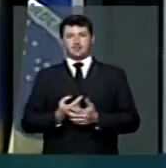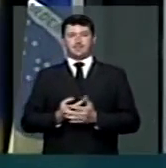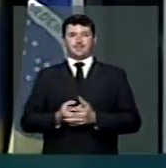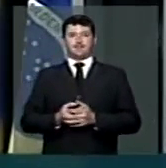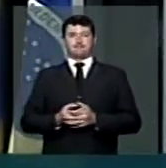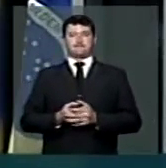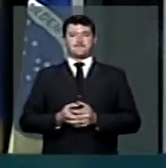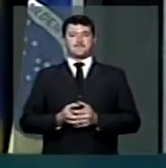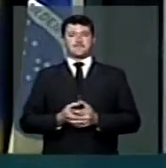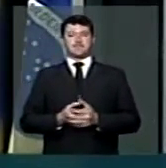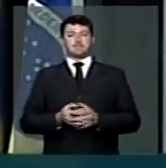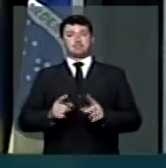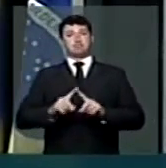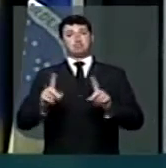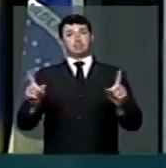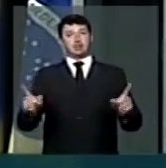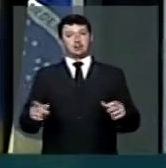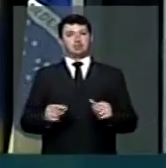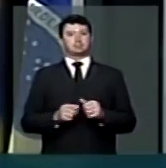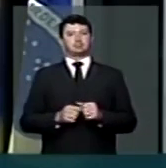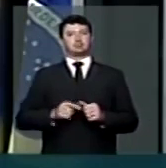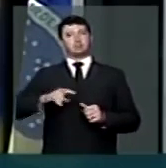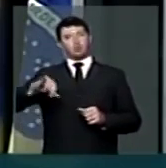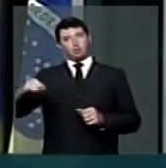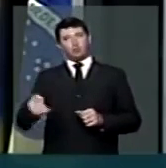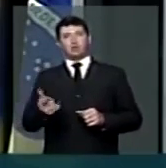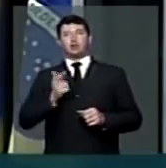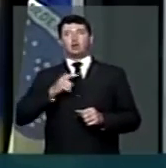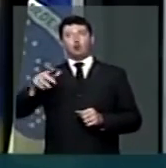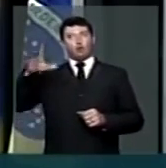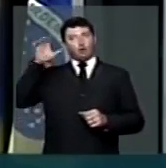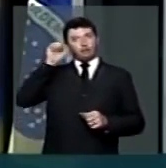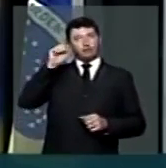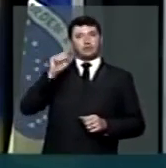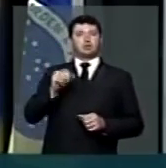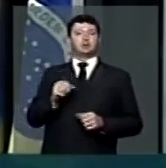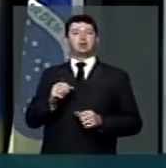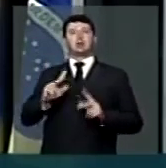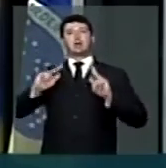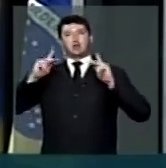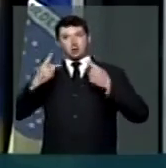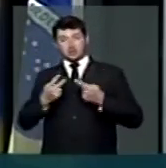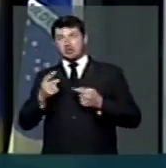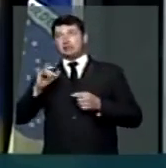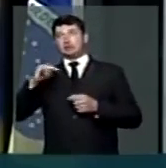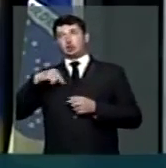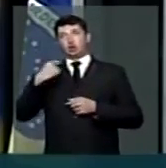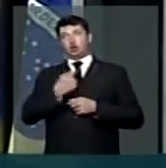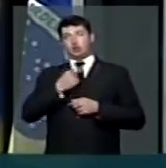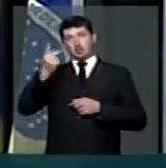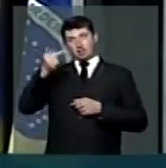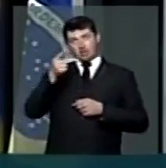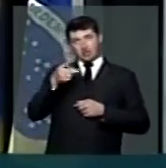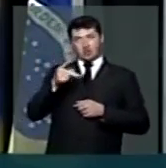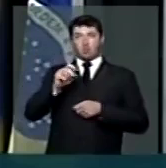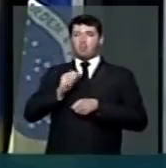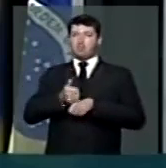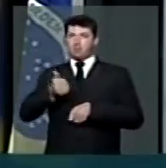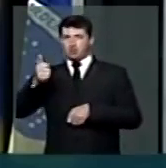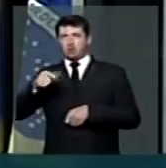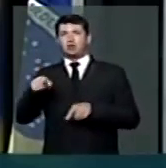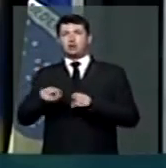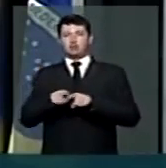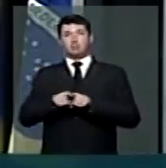quais comungamos, mas também ter a oportunidade de ouvir, de reconhecer erros, de aprimorar e também